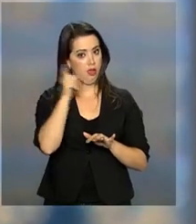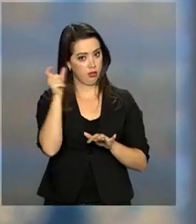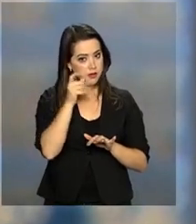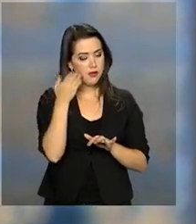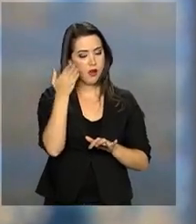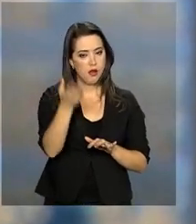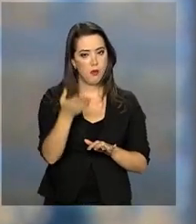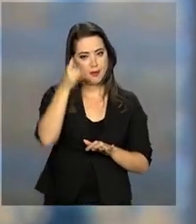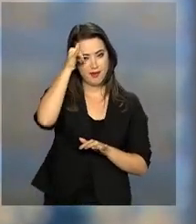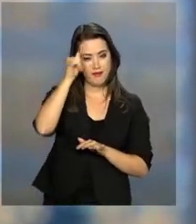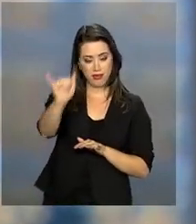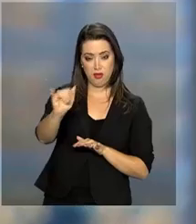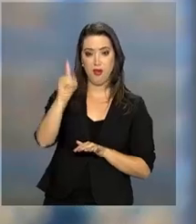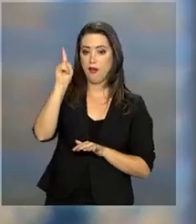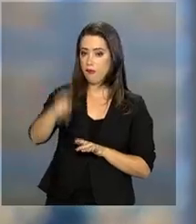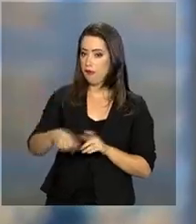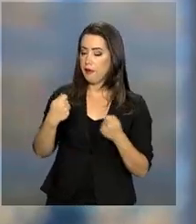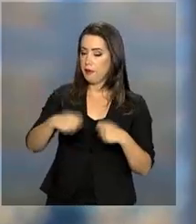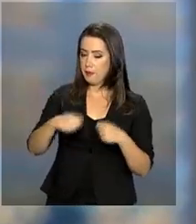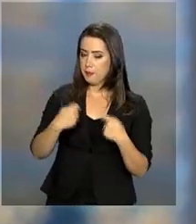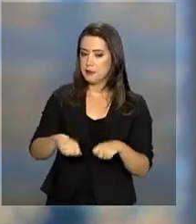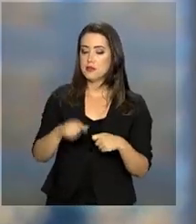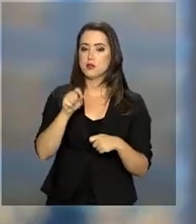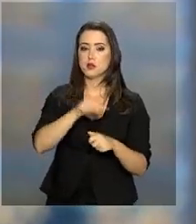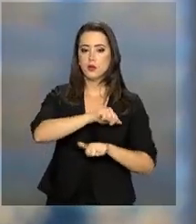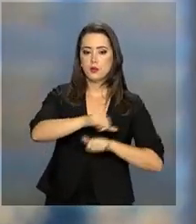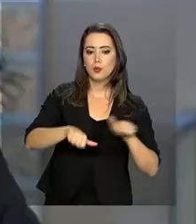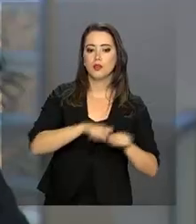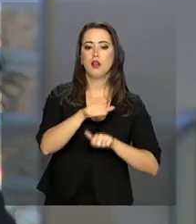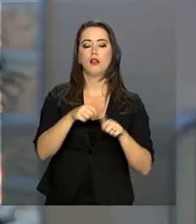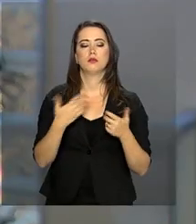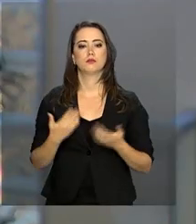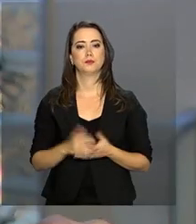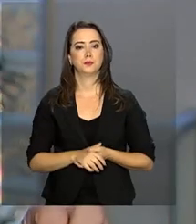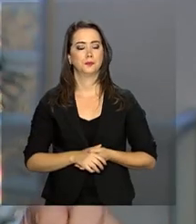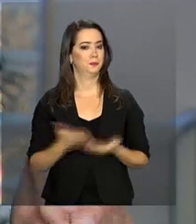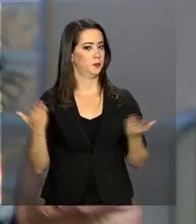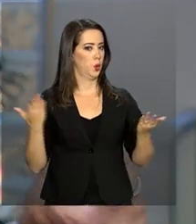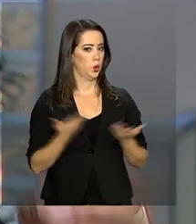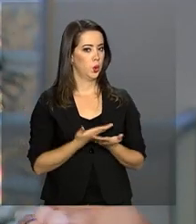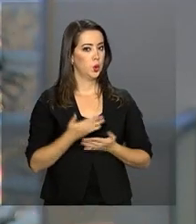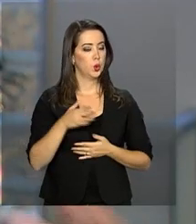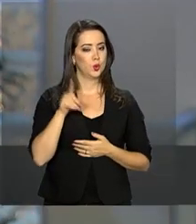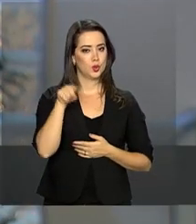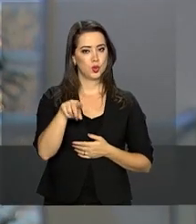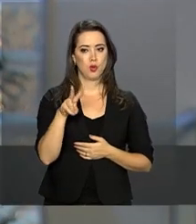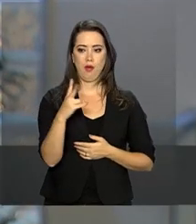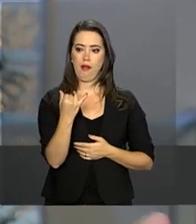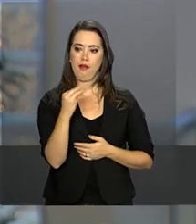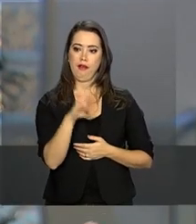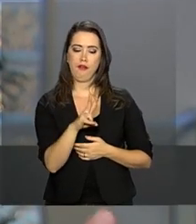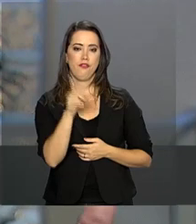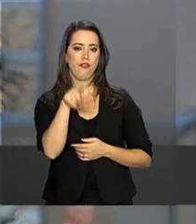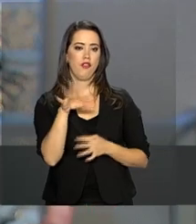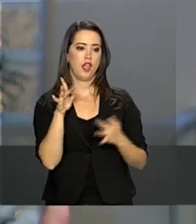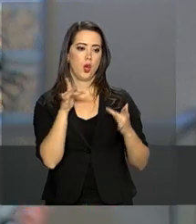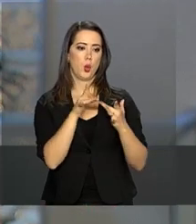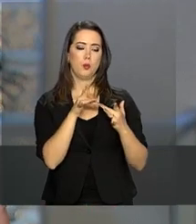Para prevenir o contágio, é fundamental mudar hábitos. Hoje, a prevenção pro HIV ela é